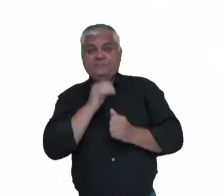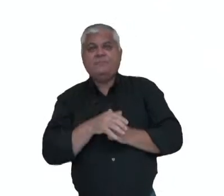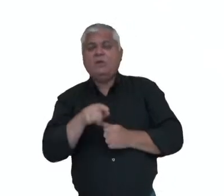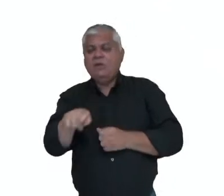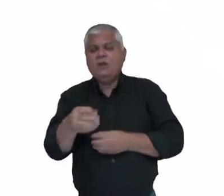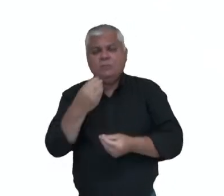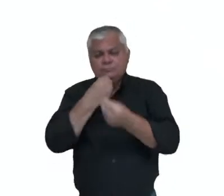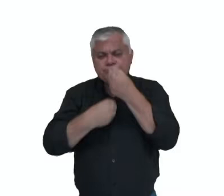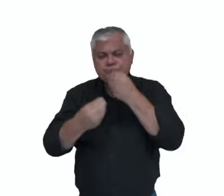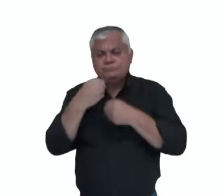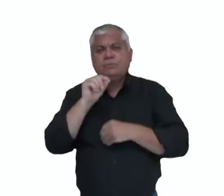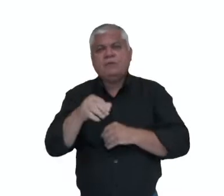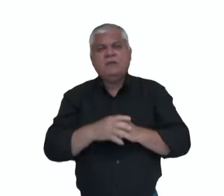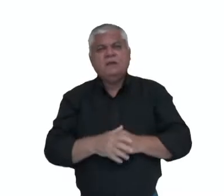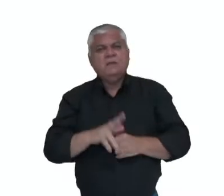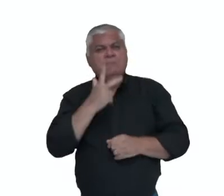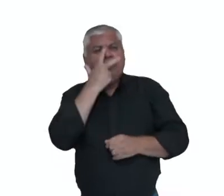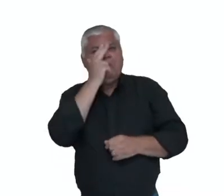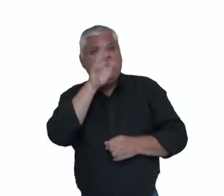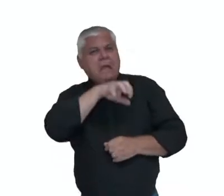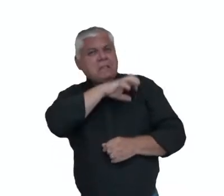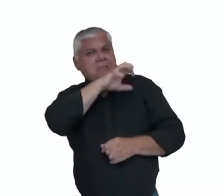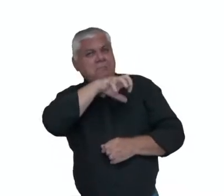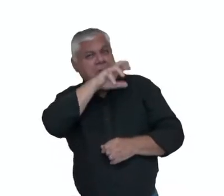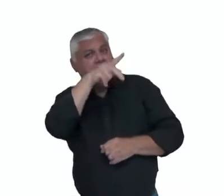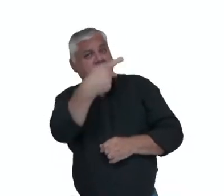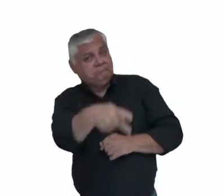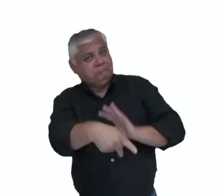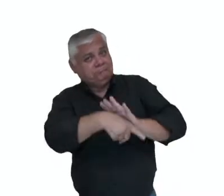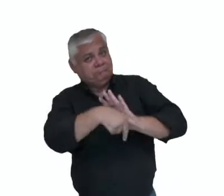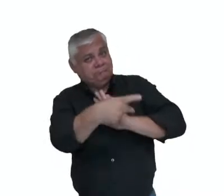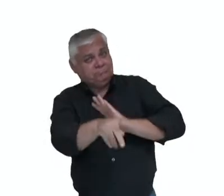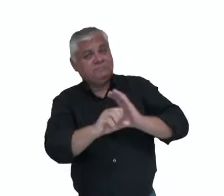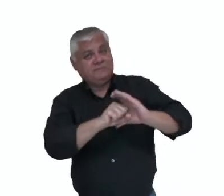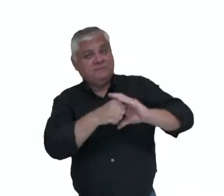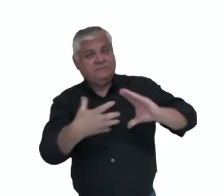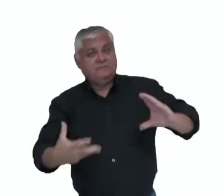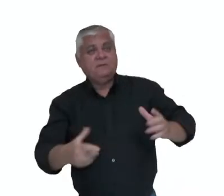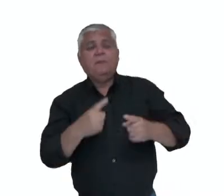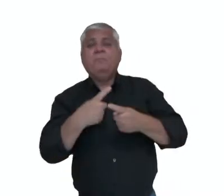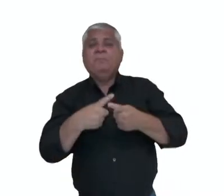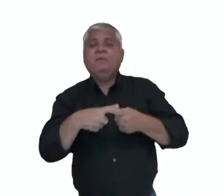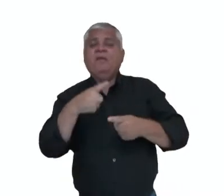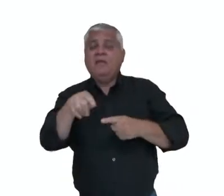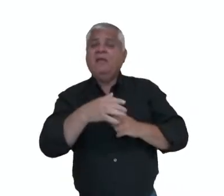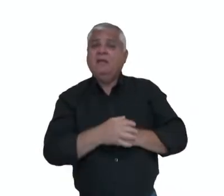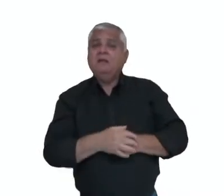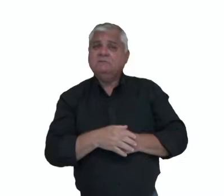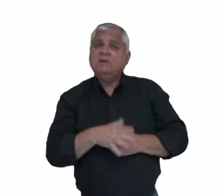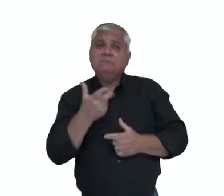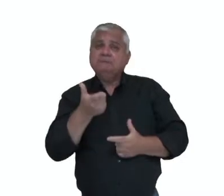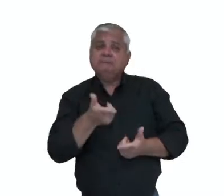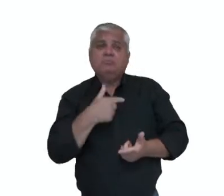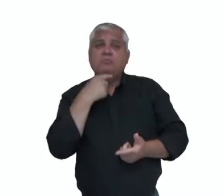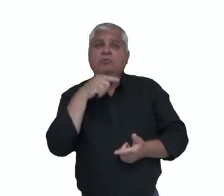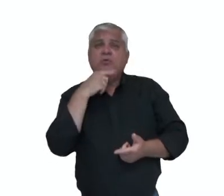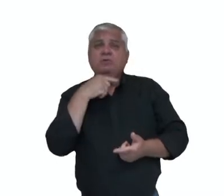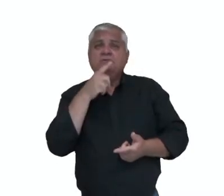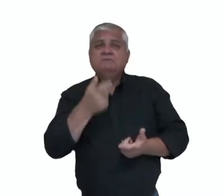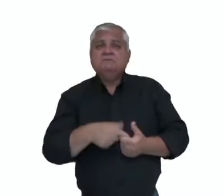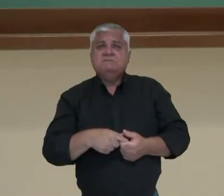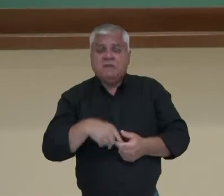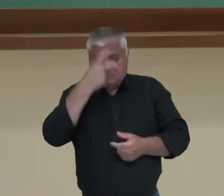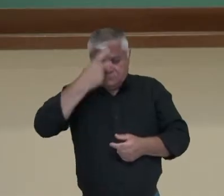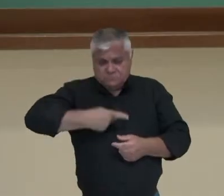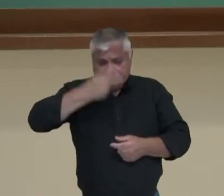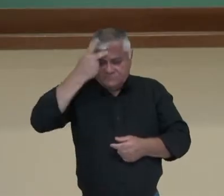eles se parecem mais com animais, olha aí uma característica parecida com animais, né? Porque eles são heterótrofos, eles não conseguem produzir o seu